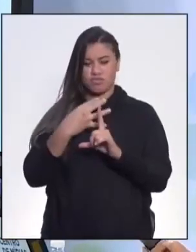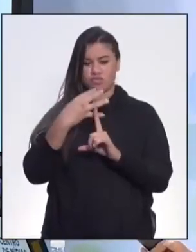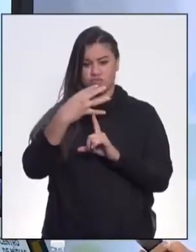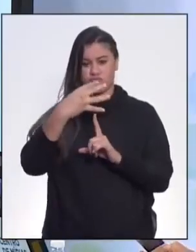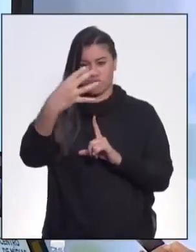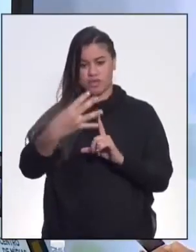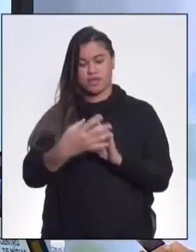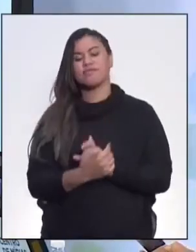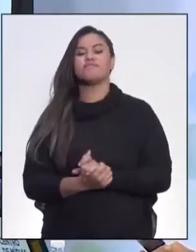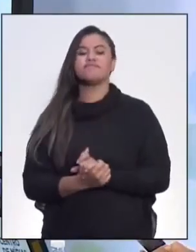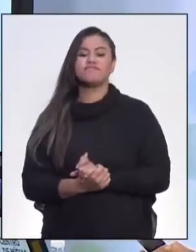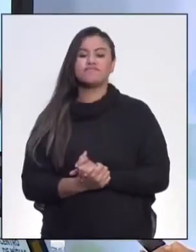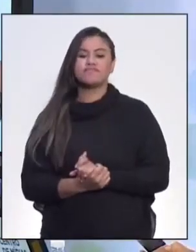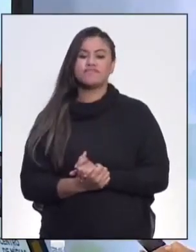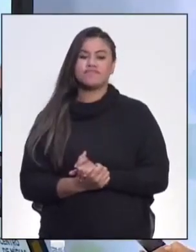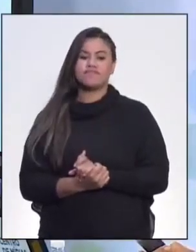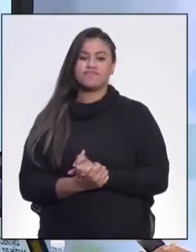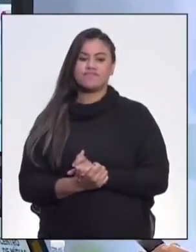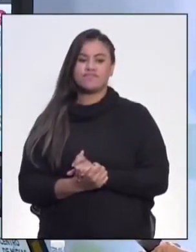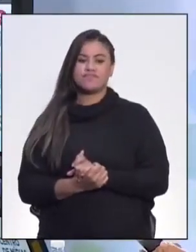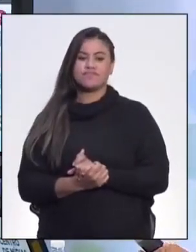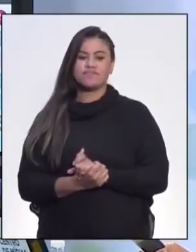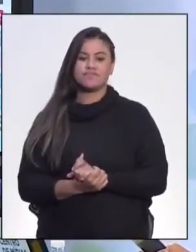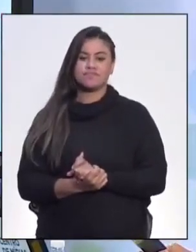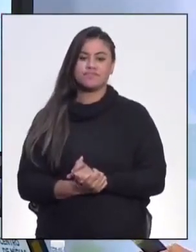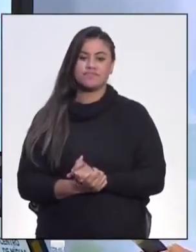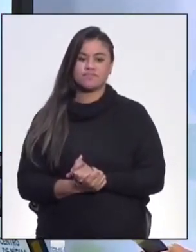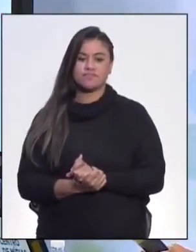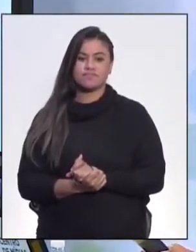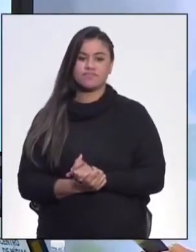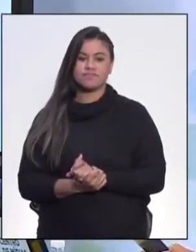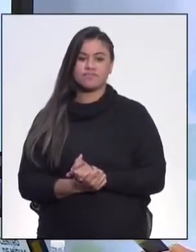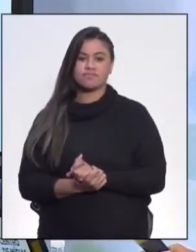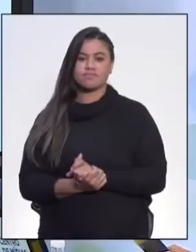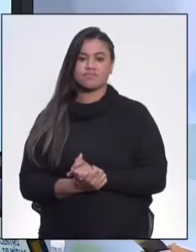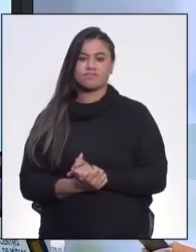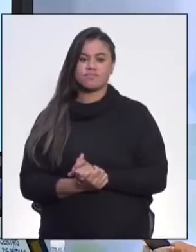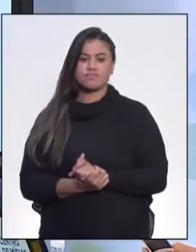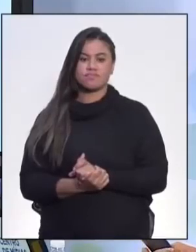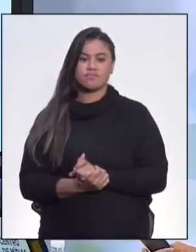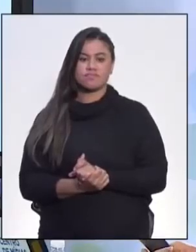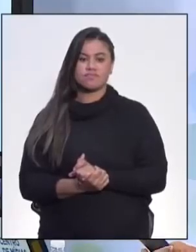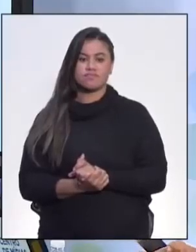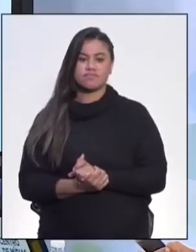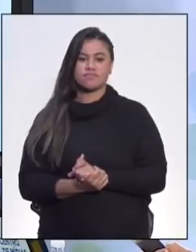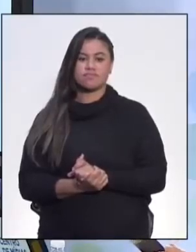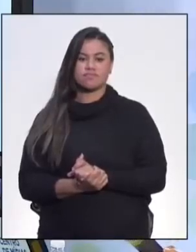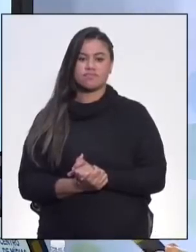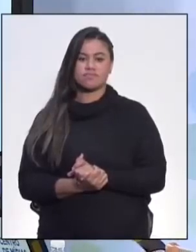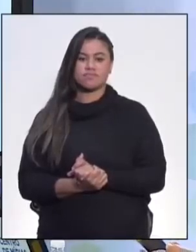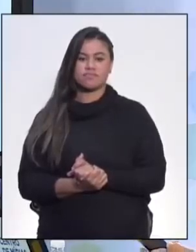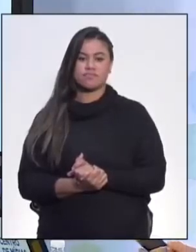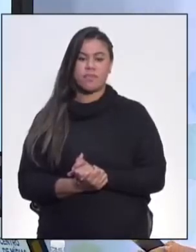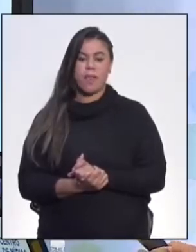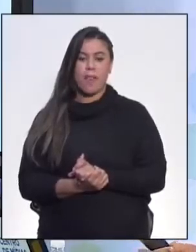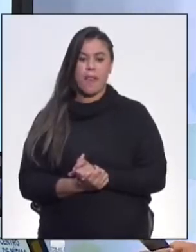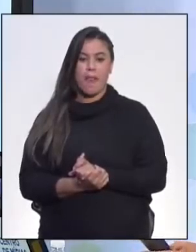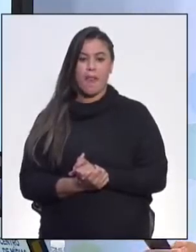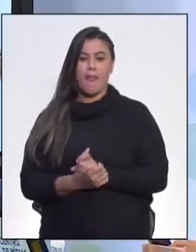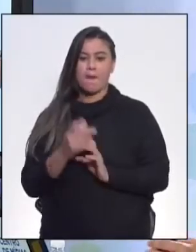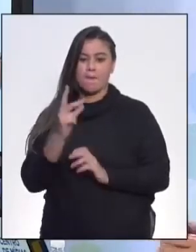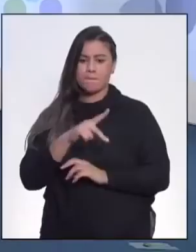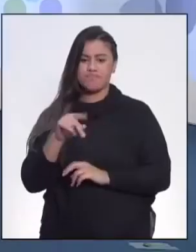unidades, tá bom? Então, vamos fazer aqui num slide em branco. Deixa eu mudar aqui. Opa, passei, voltei. Professora